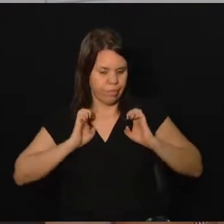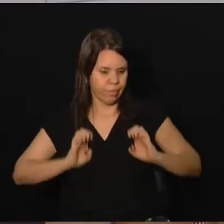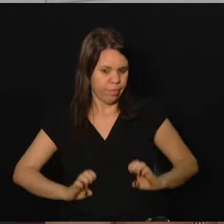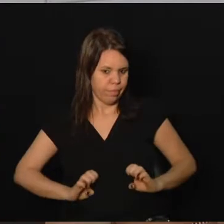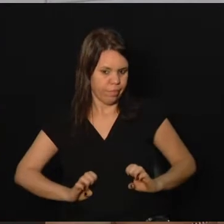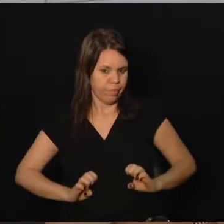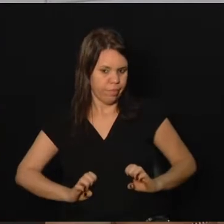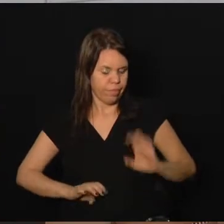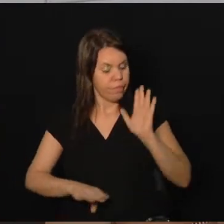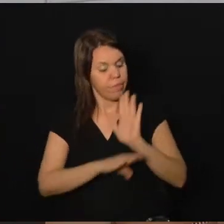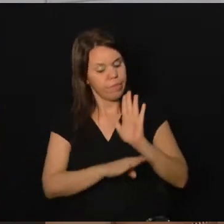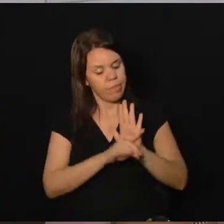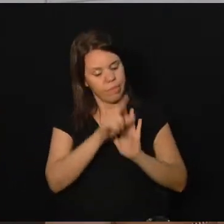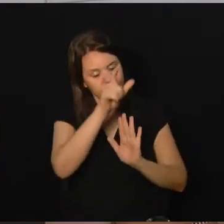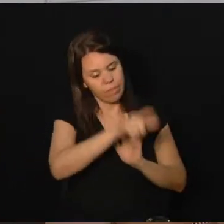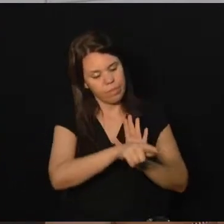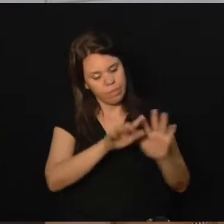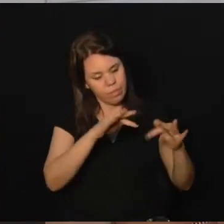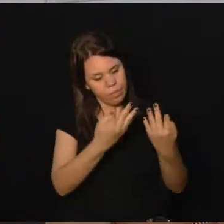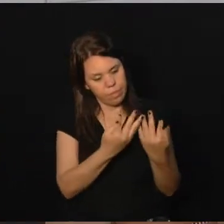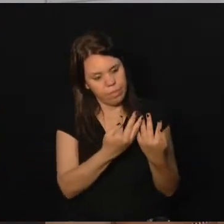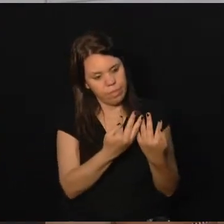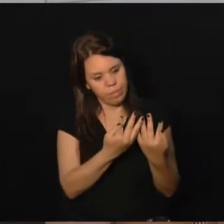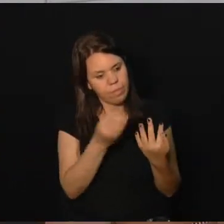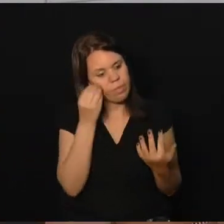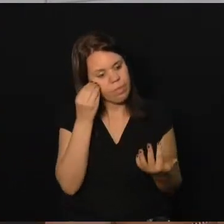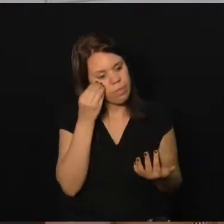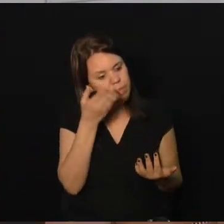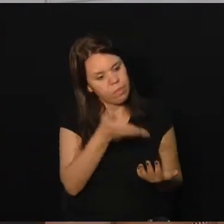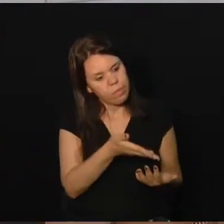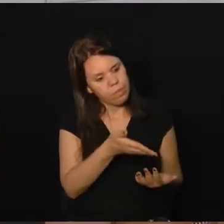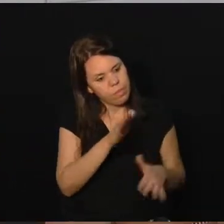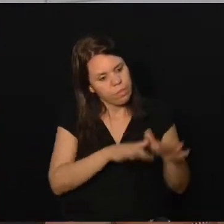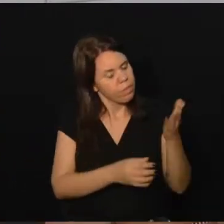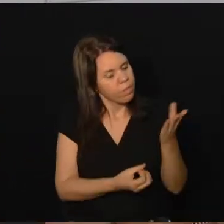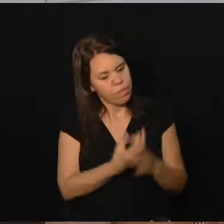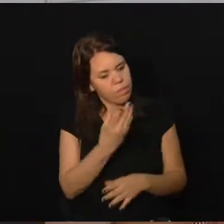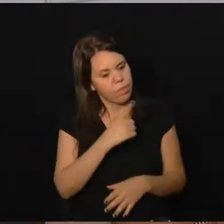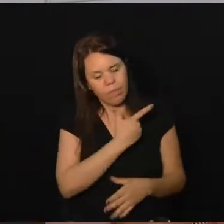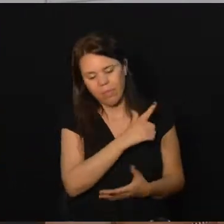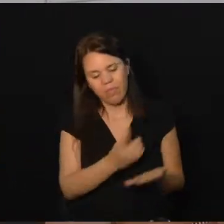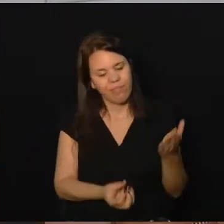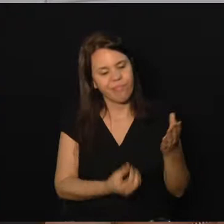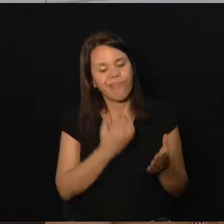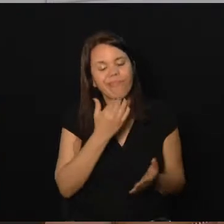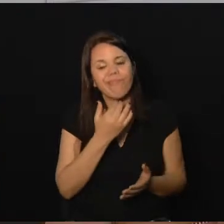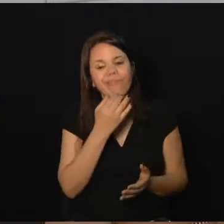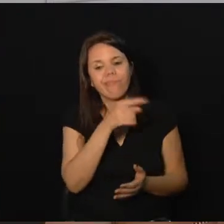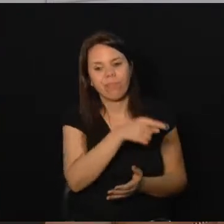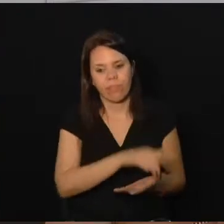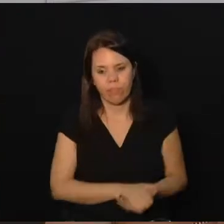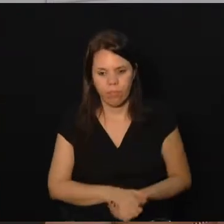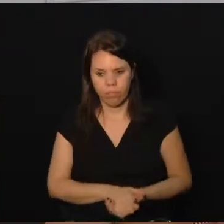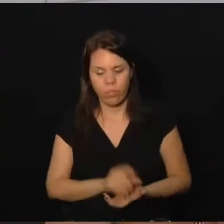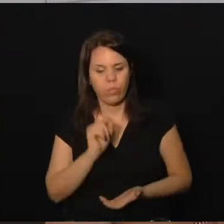tentar salvar esse dependente. E muitas vezes o que acontece? Ela não tem efeito. Né? Então, o que vai ter